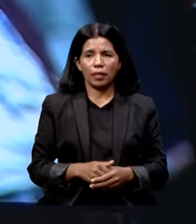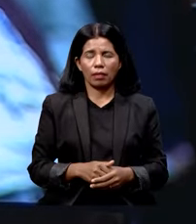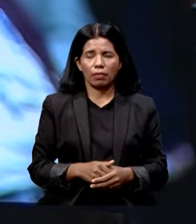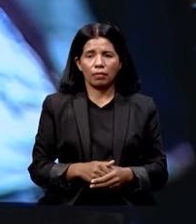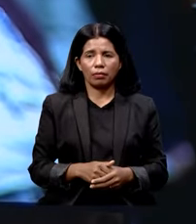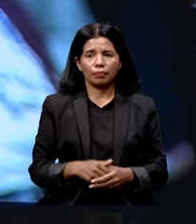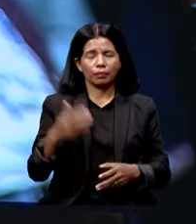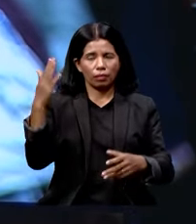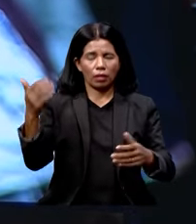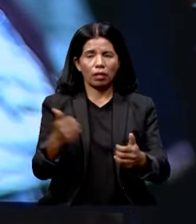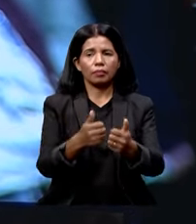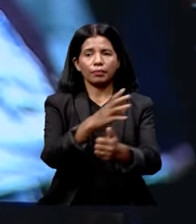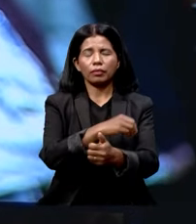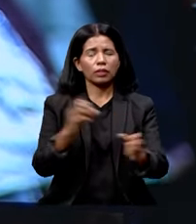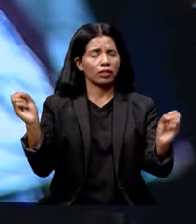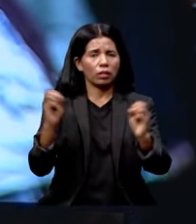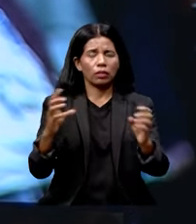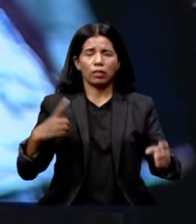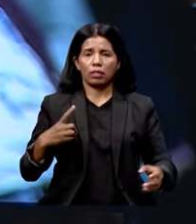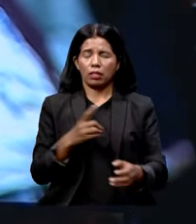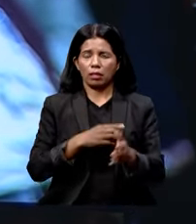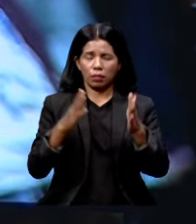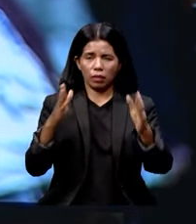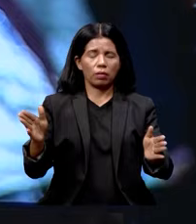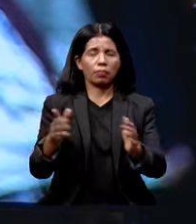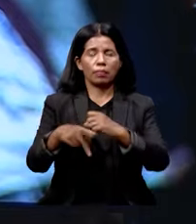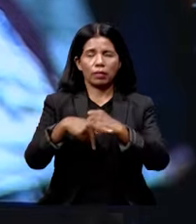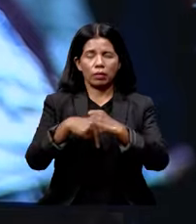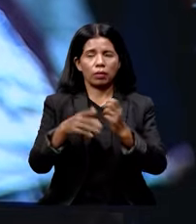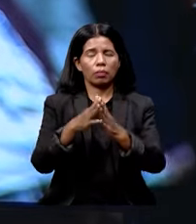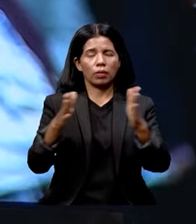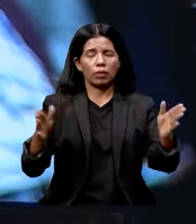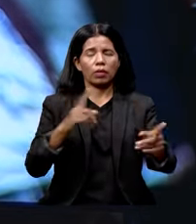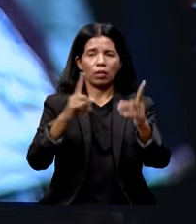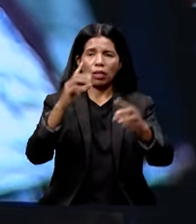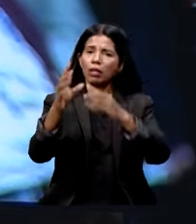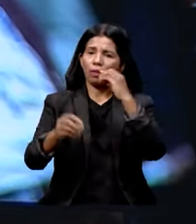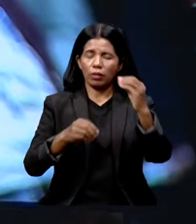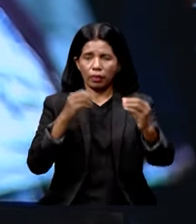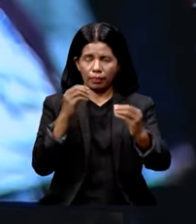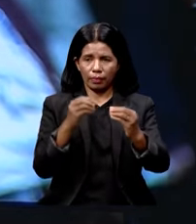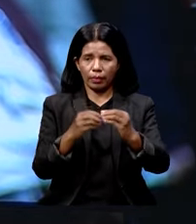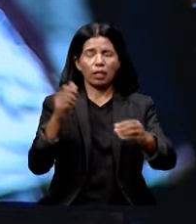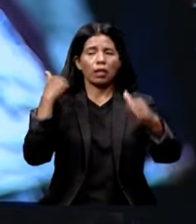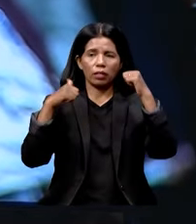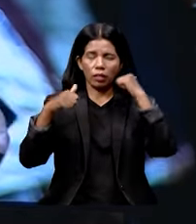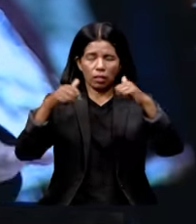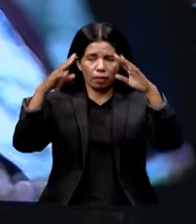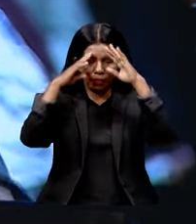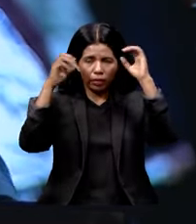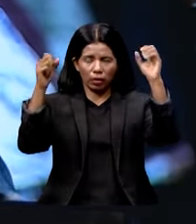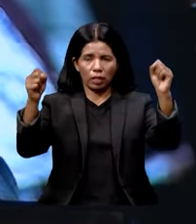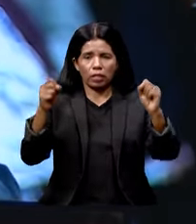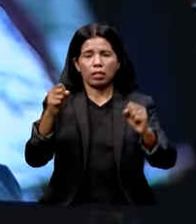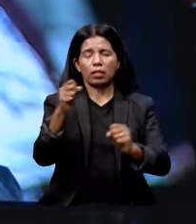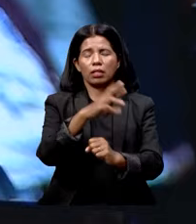E a audiência, lá os deputados da oposição, Sira Maka, Kulia, Kunaba, atividade presidente da